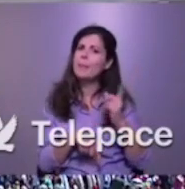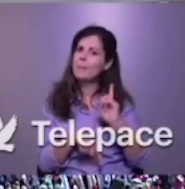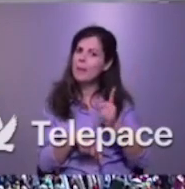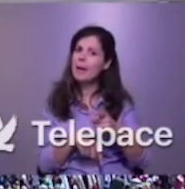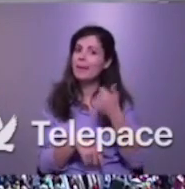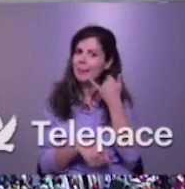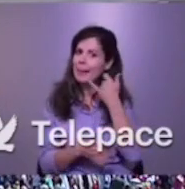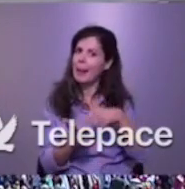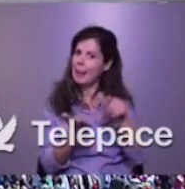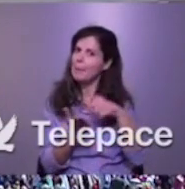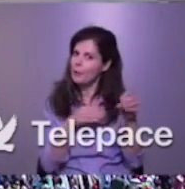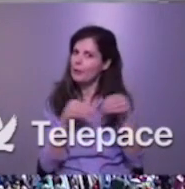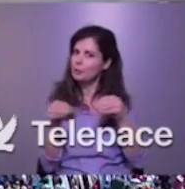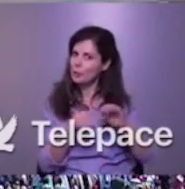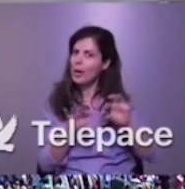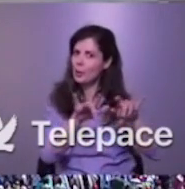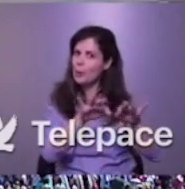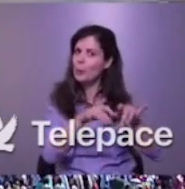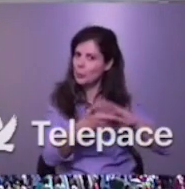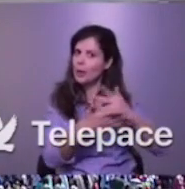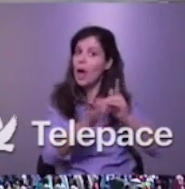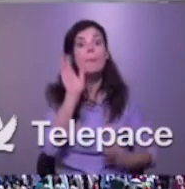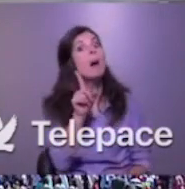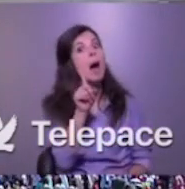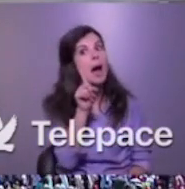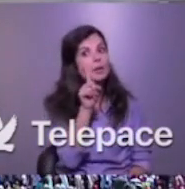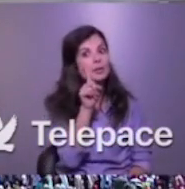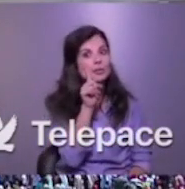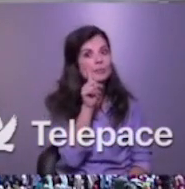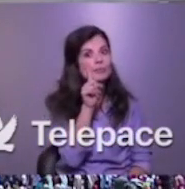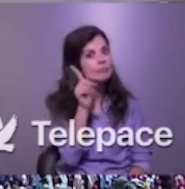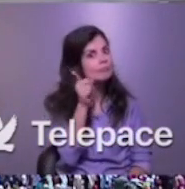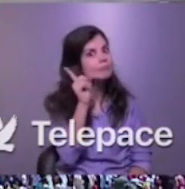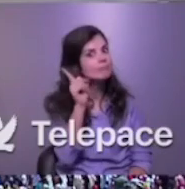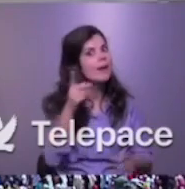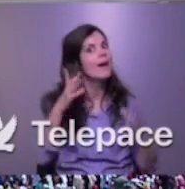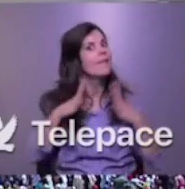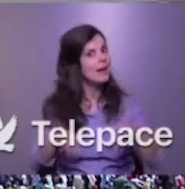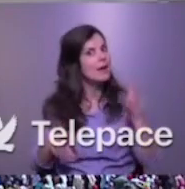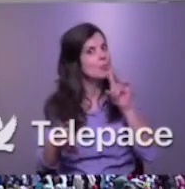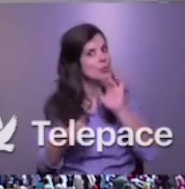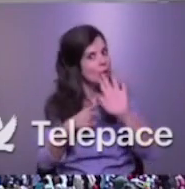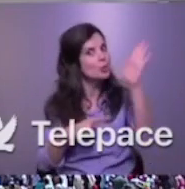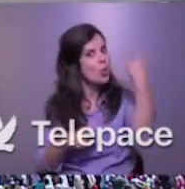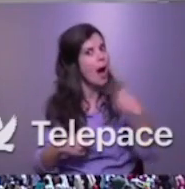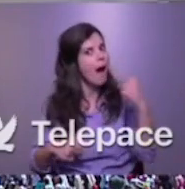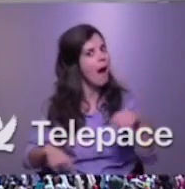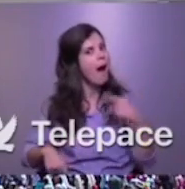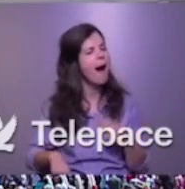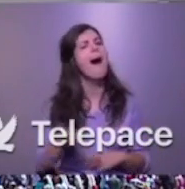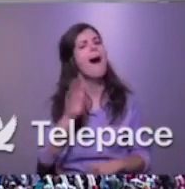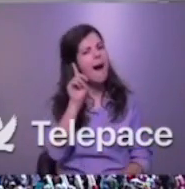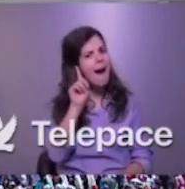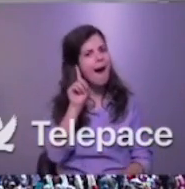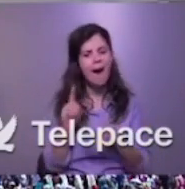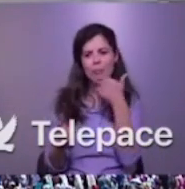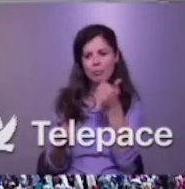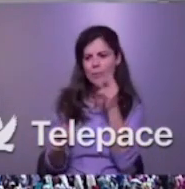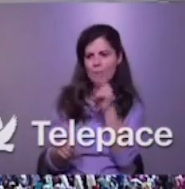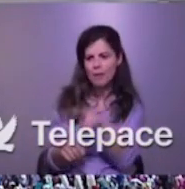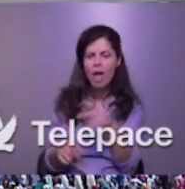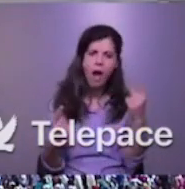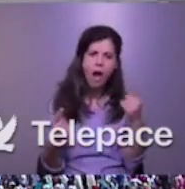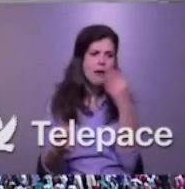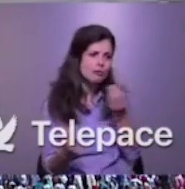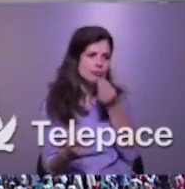com o telemóvel e com os computadores. Mas olhem que nas férias há coisas mais importantes. Há coisas bonitas para ver. Há